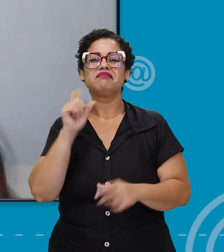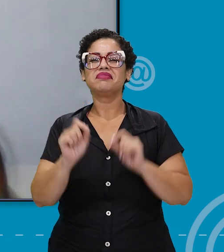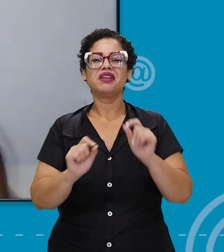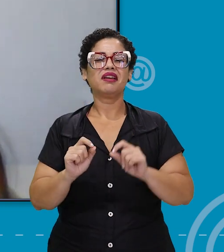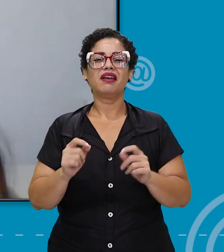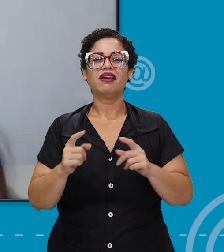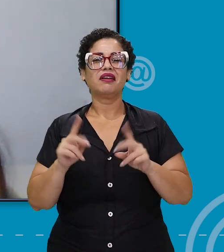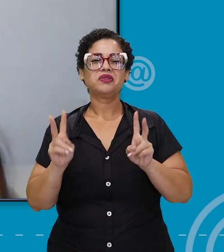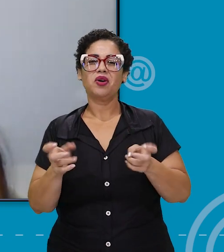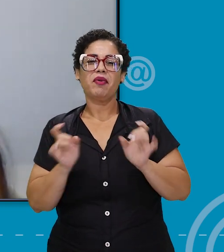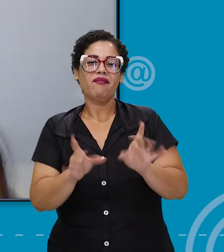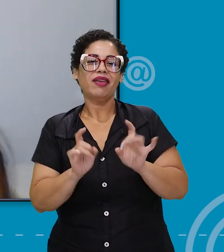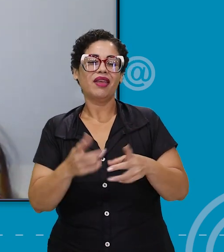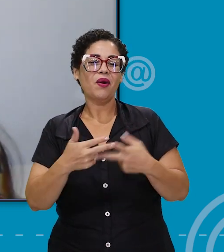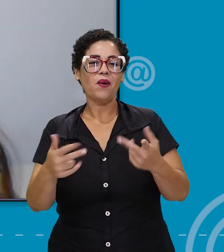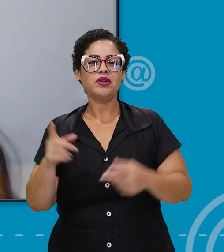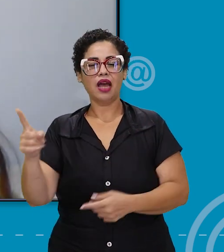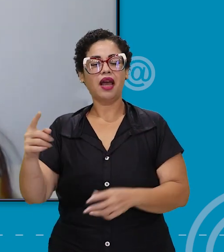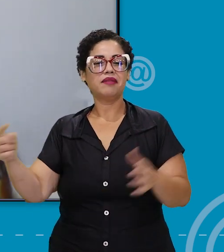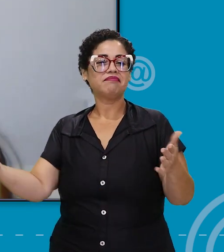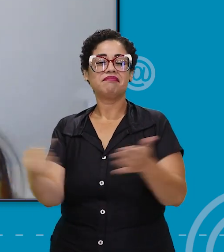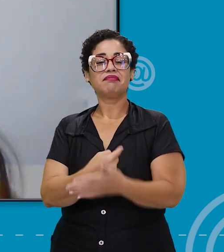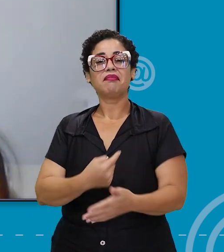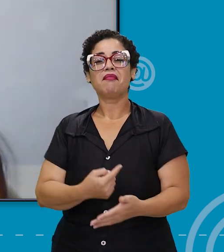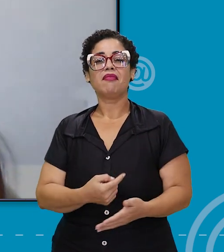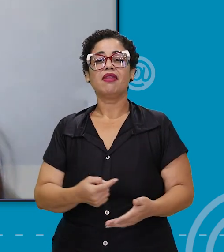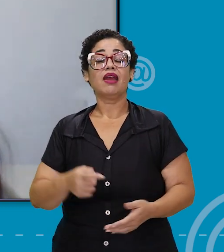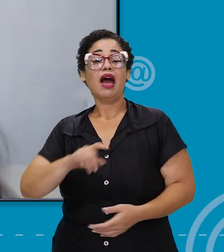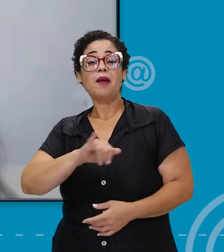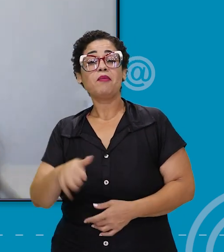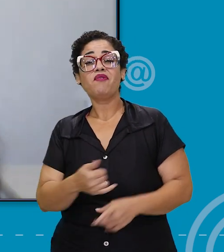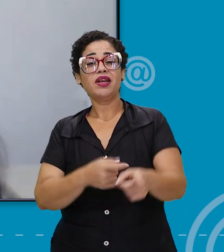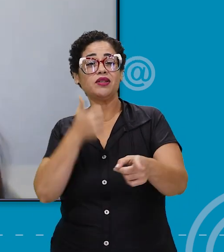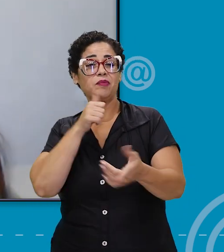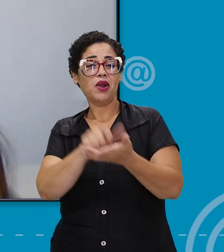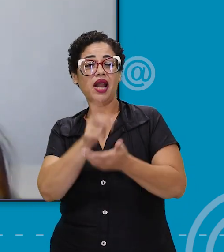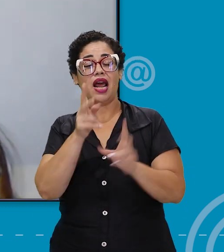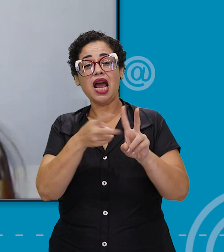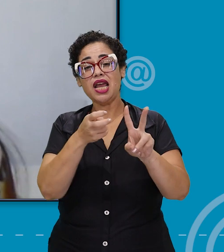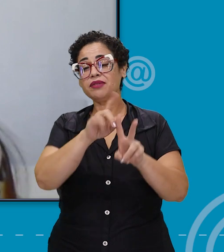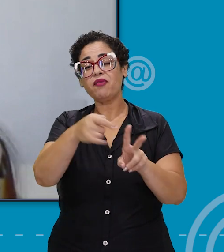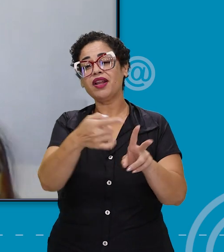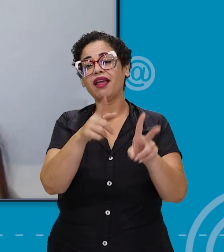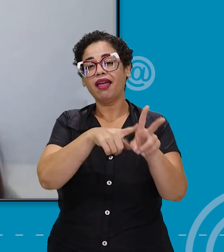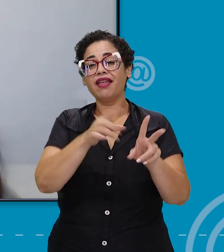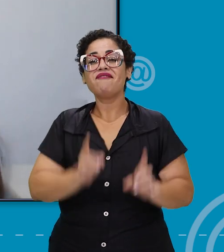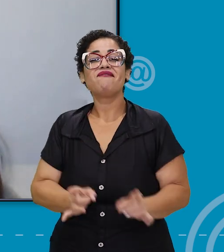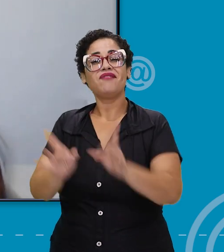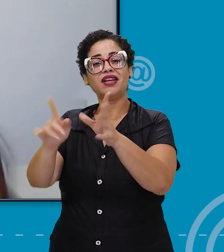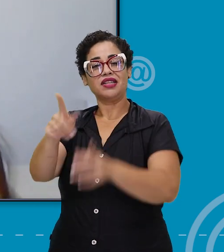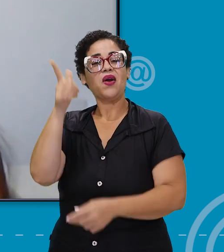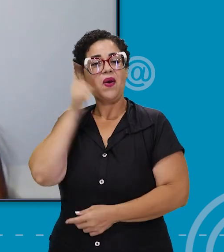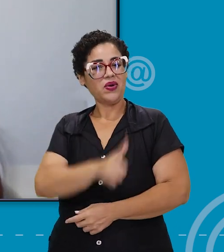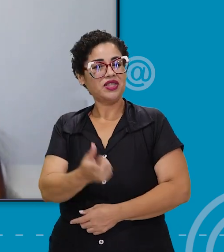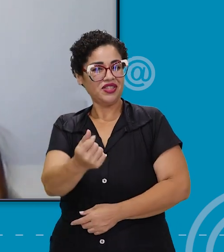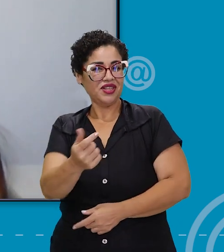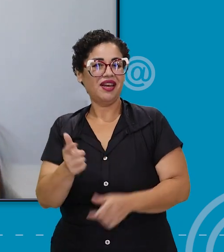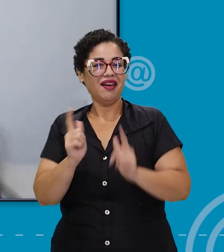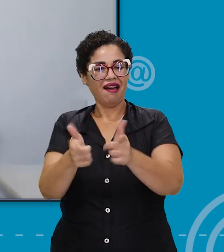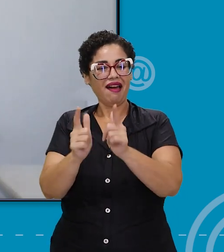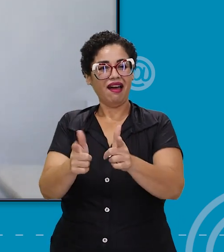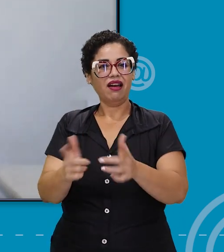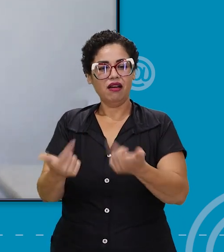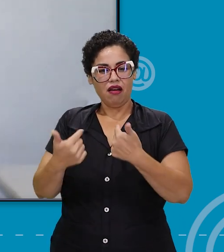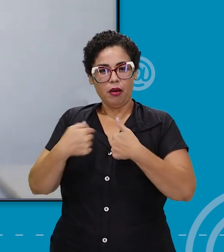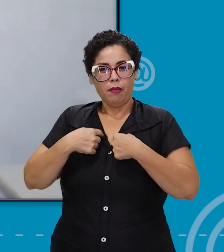sobre o quê, de vender algumas coisas, aí ele virou para mim e falou assim, por que você não vende essa Índia aí? Vende ela que você vai ganhar um dinheiro.